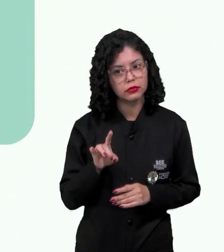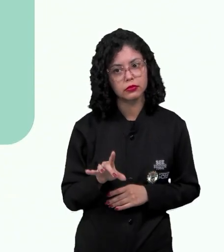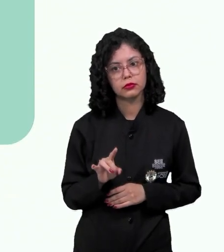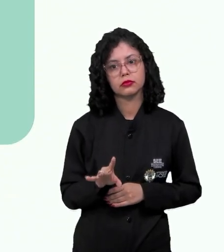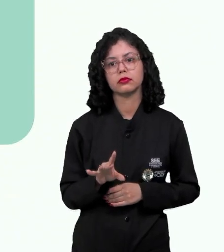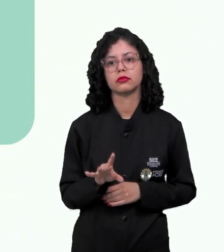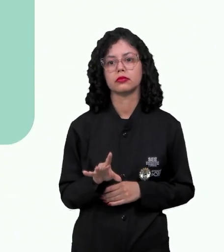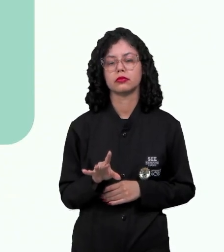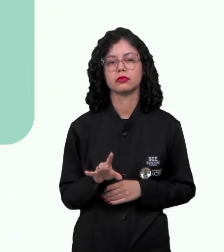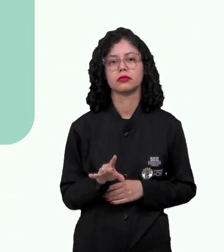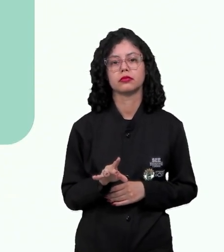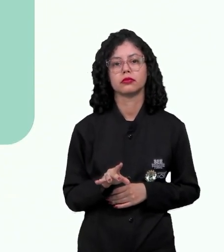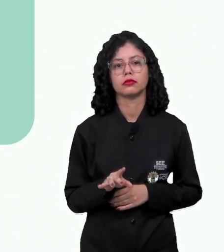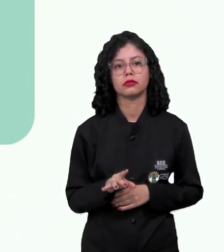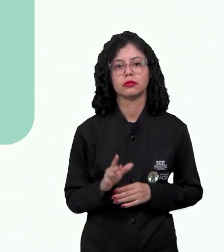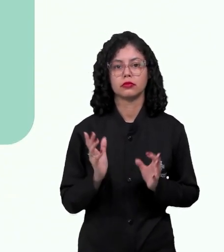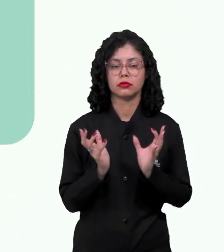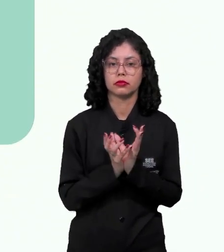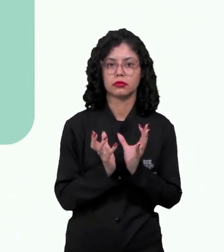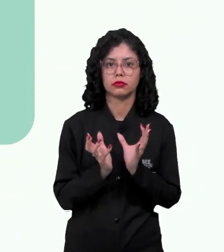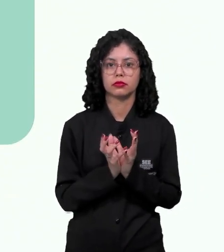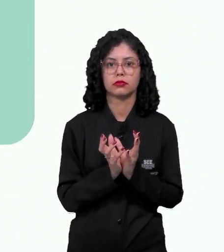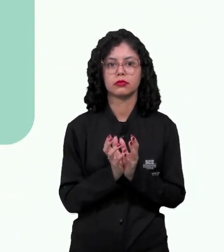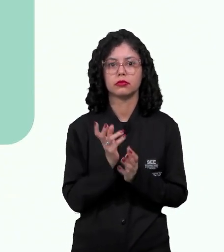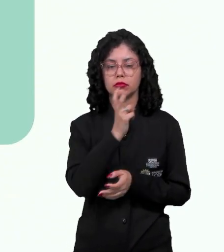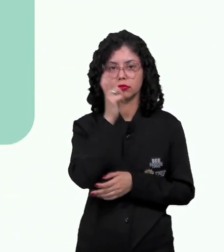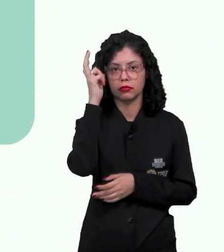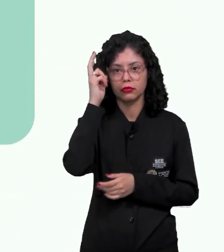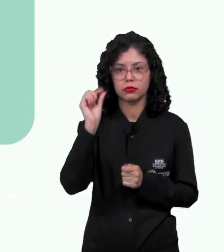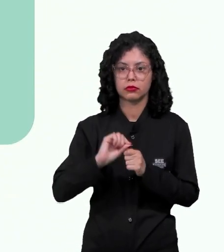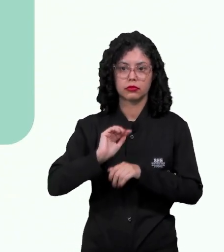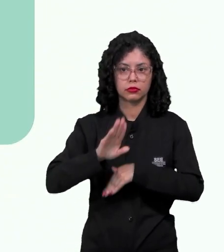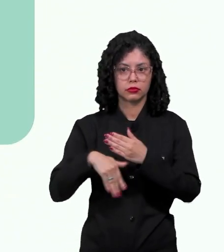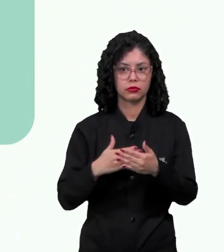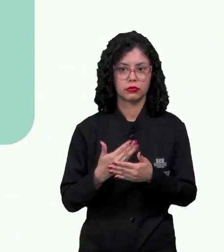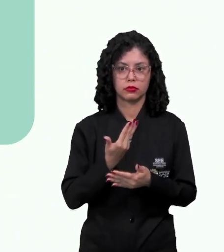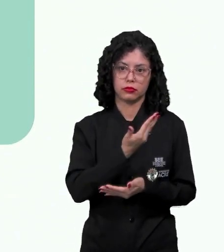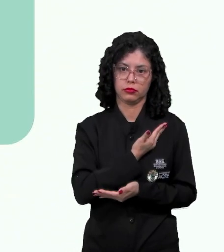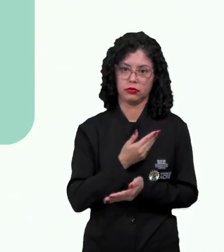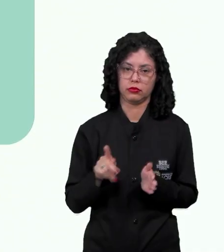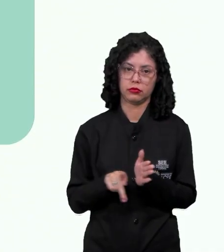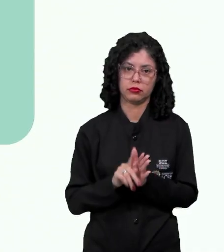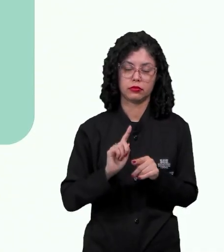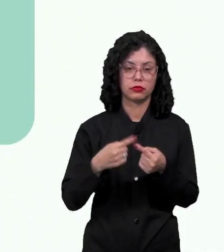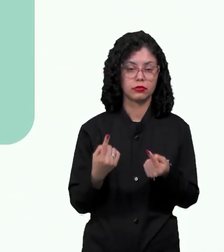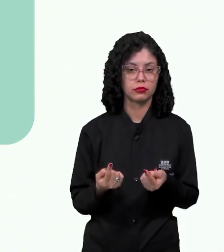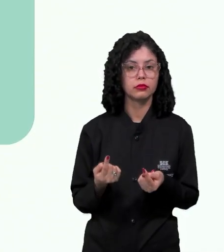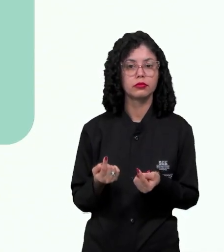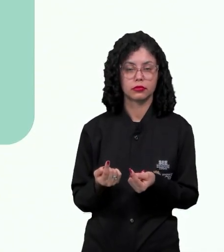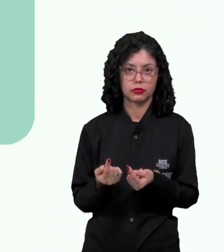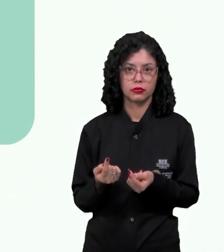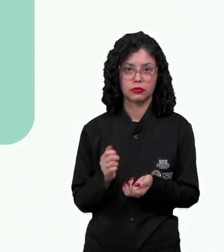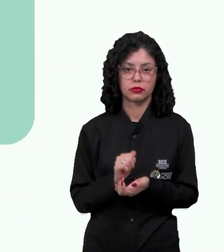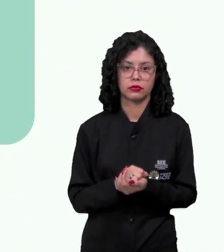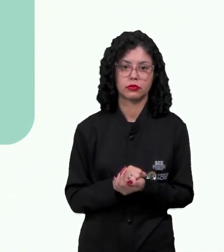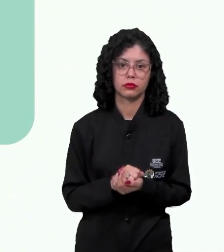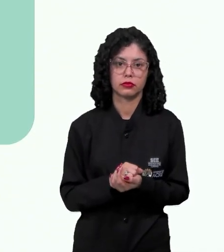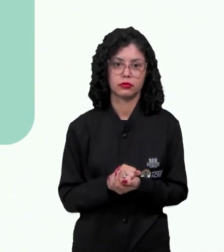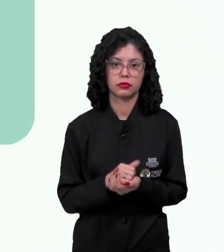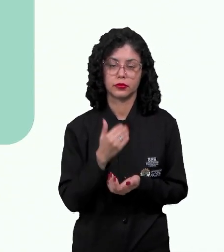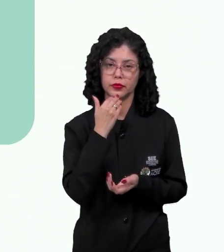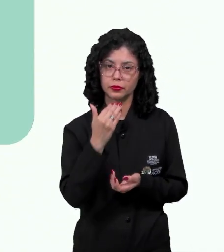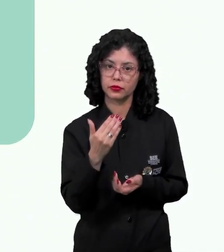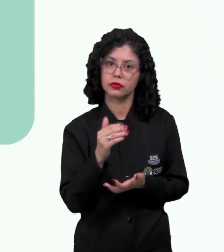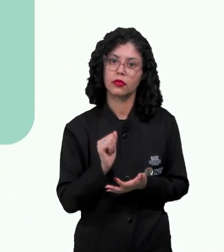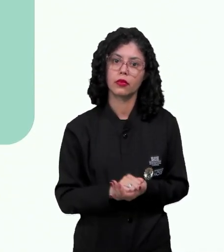diz respeito a um coletivo, uma cultura que você desenvolveu com seus amigos. Mas isso aqui, a questão pede